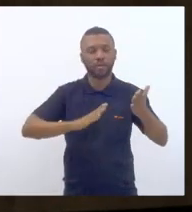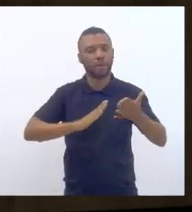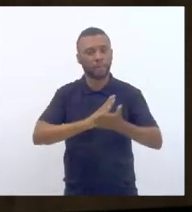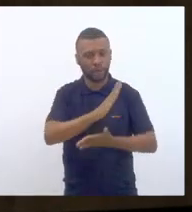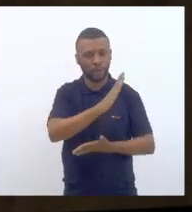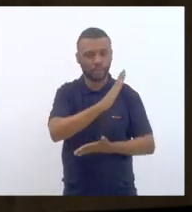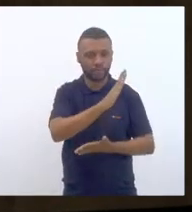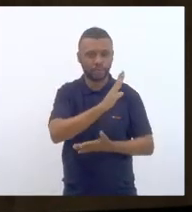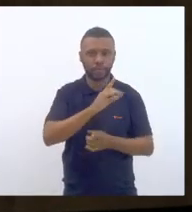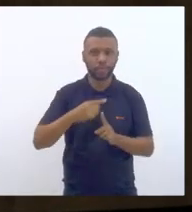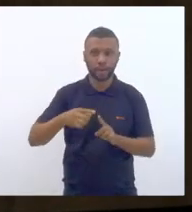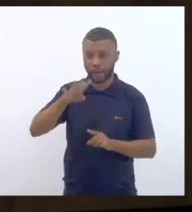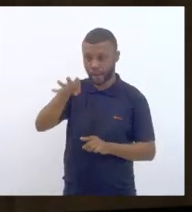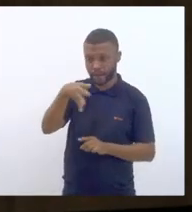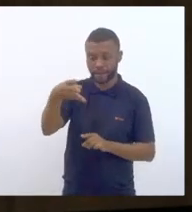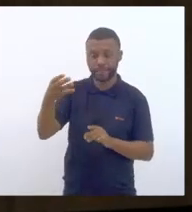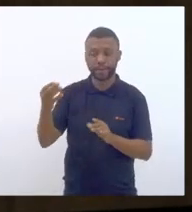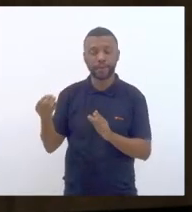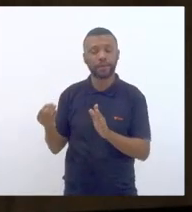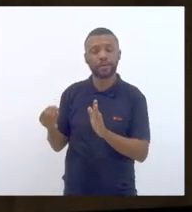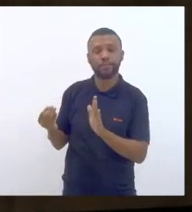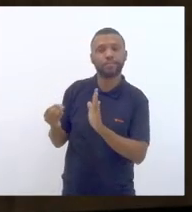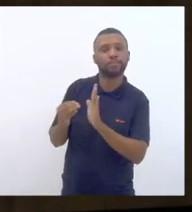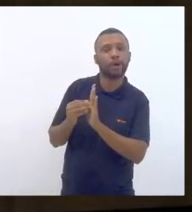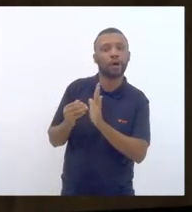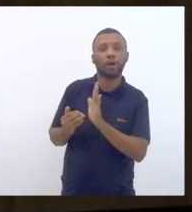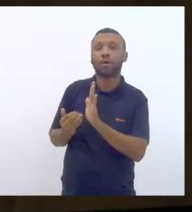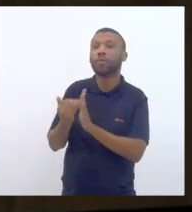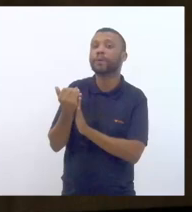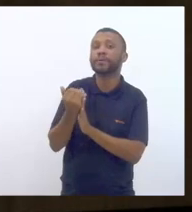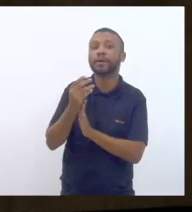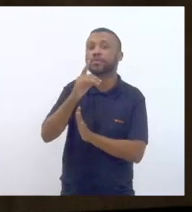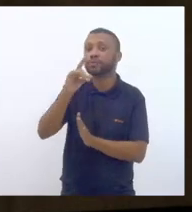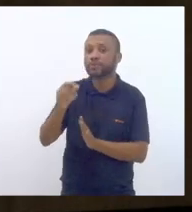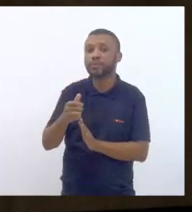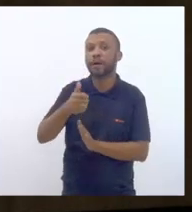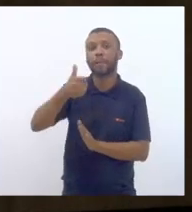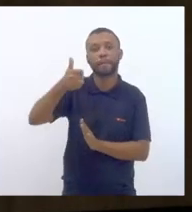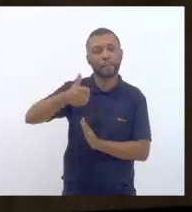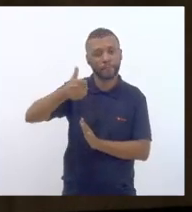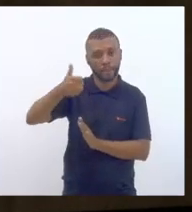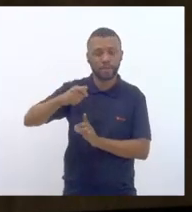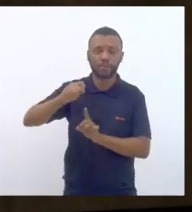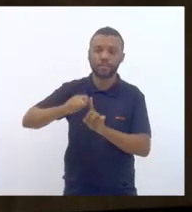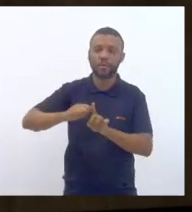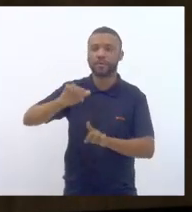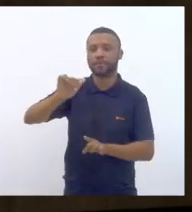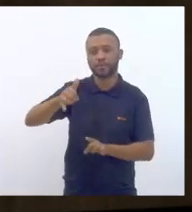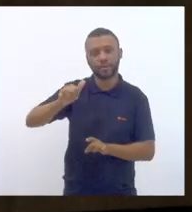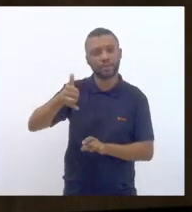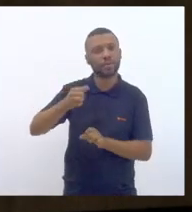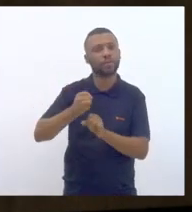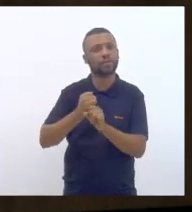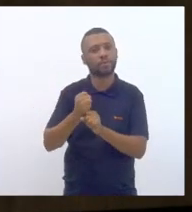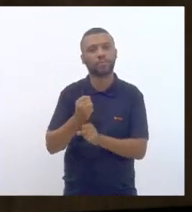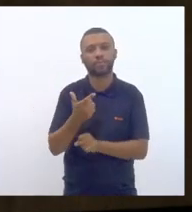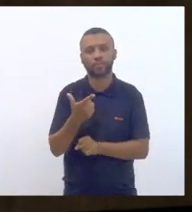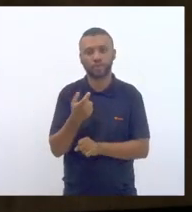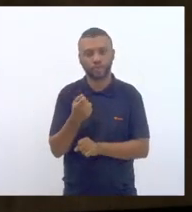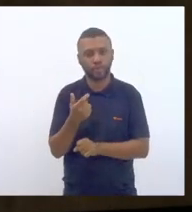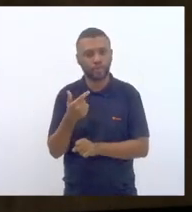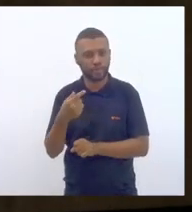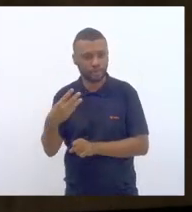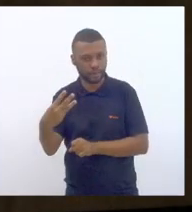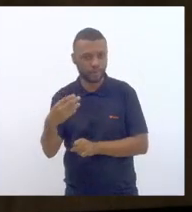aquela tabela entraria em 1º de janeiro de 2023.